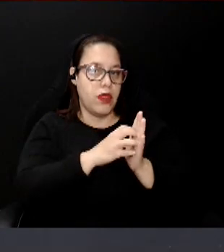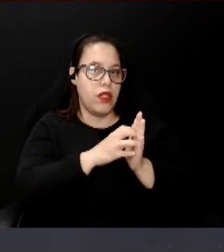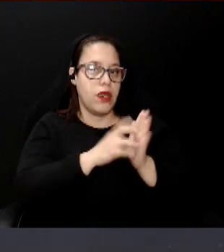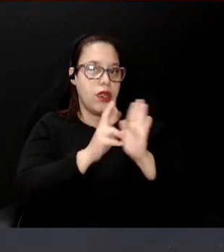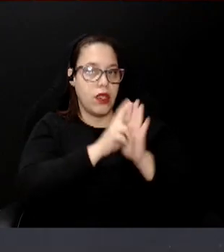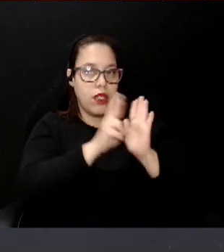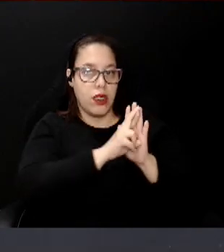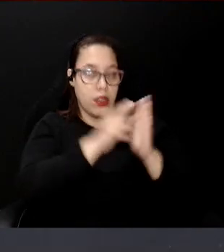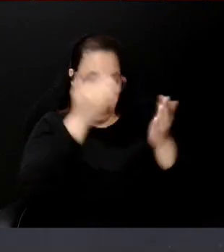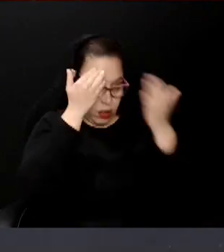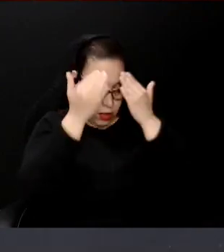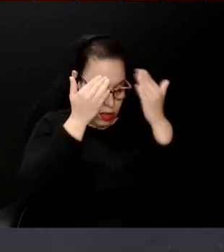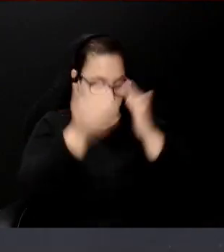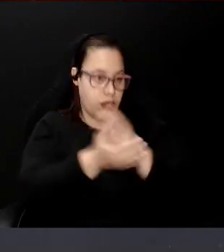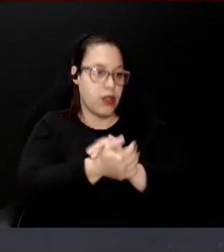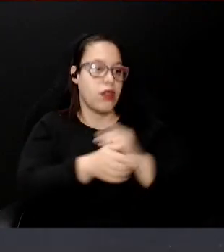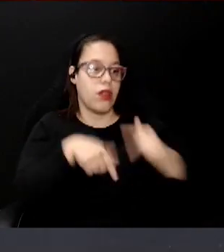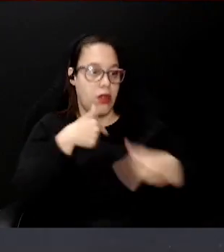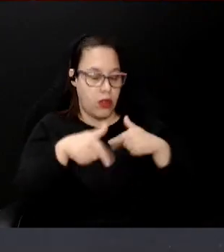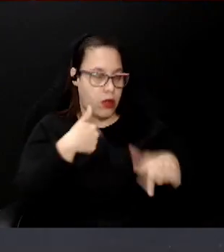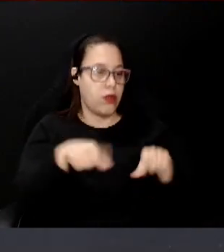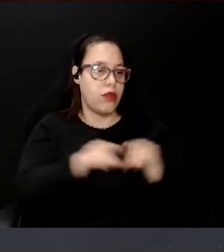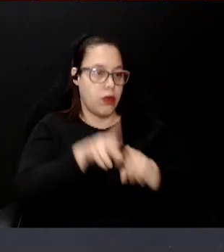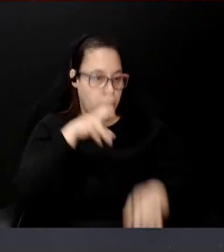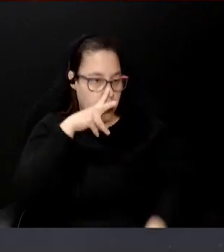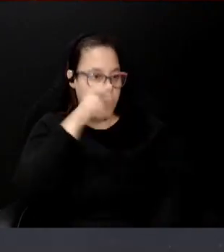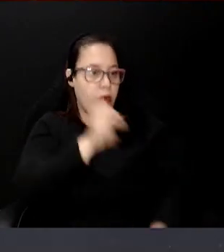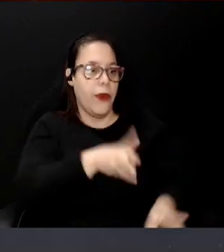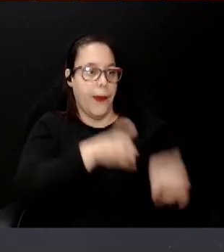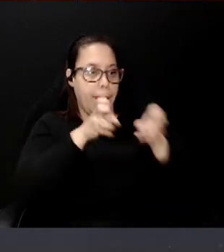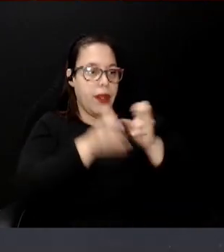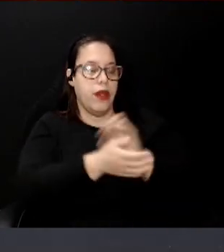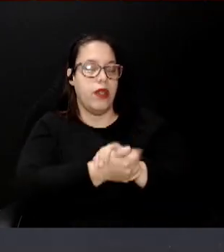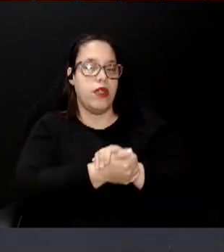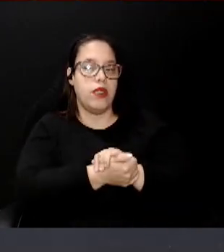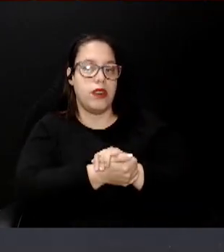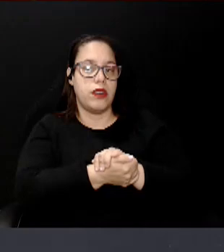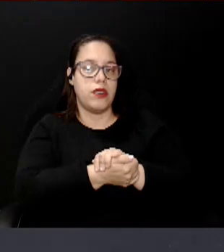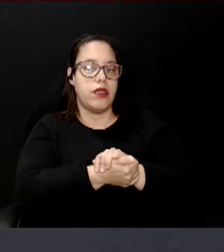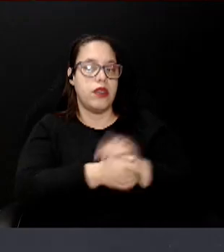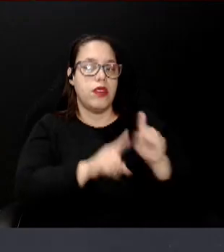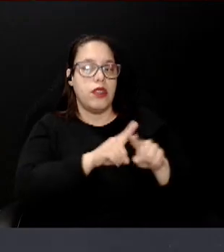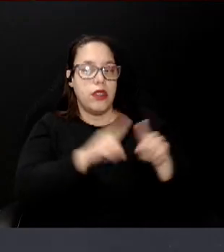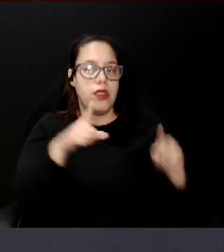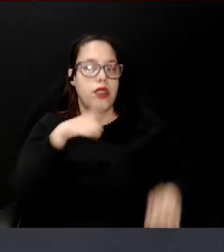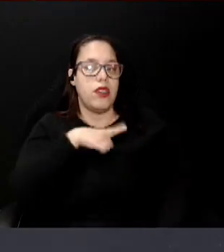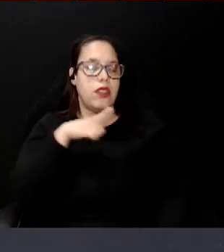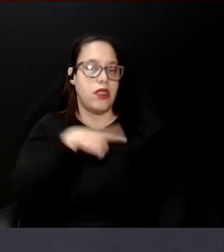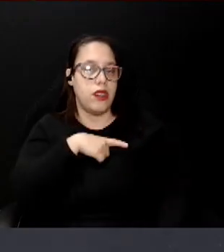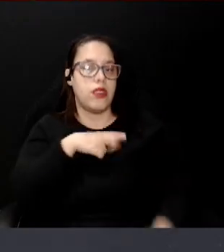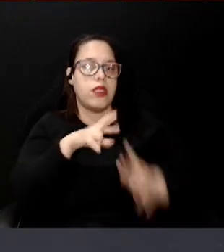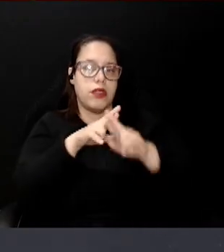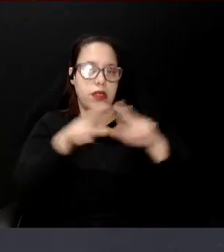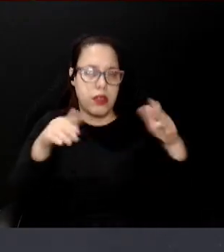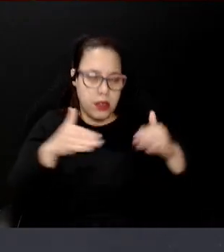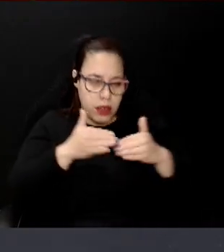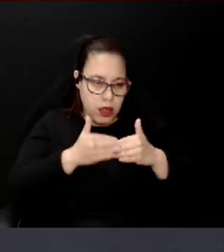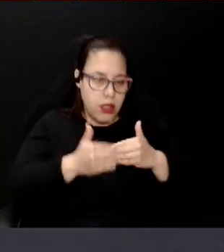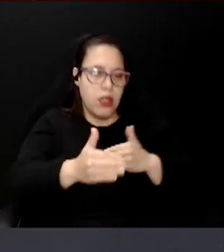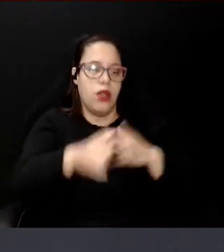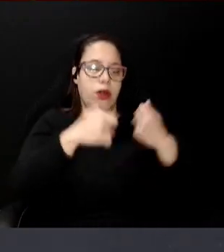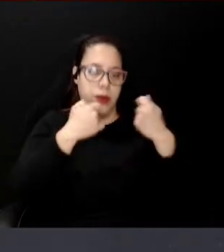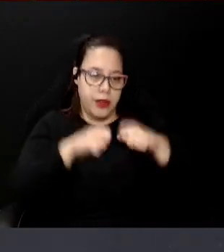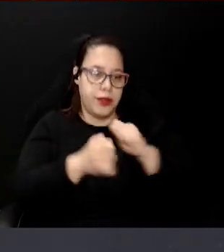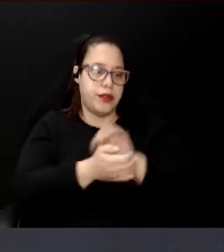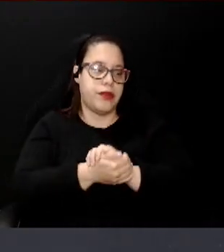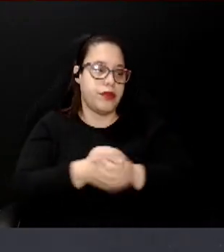tem um trabalho também fortíssimo, reconhecido aí a nível nacional, mas a gente ainda tem muita coisa para avançar, muita mesmo. E dentro dessas